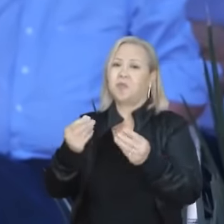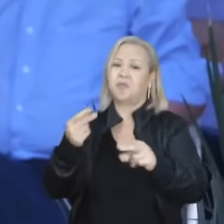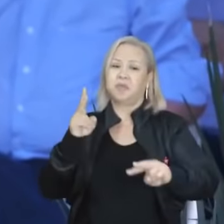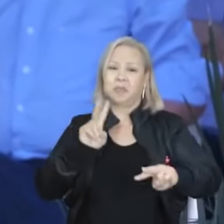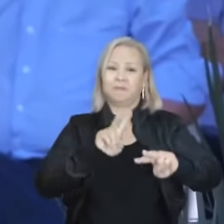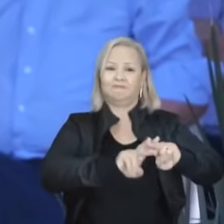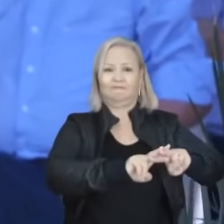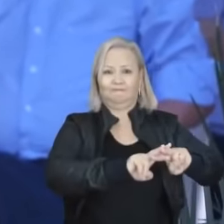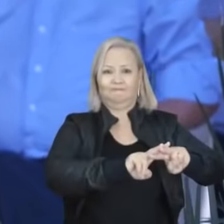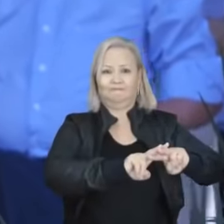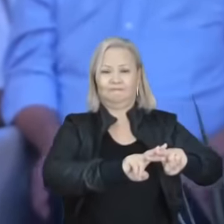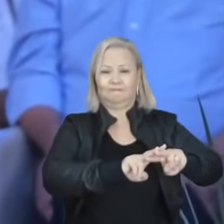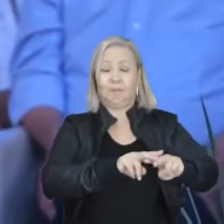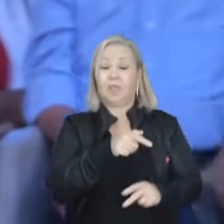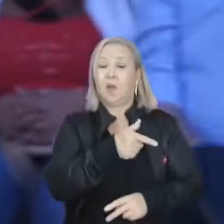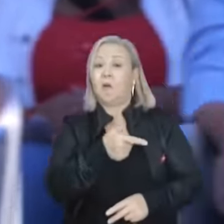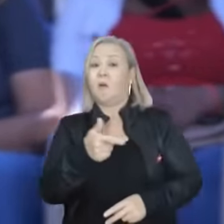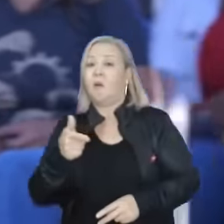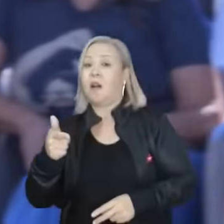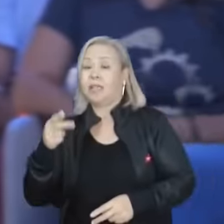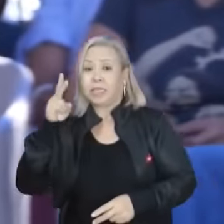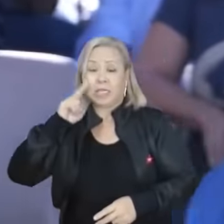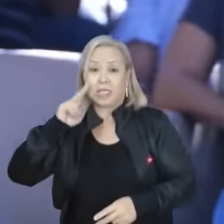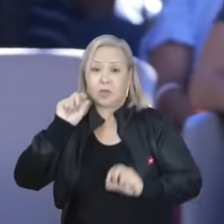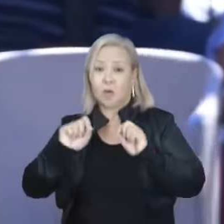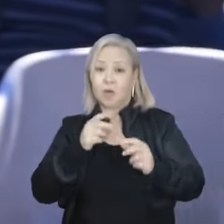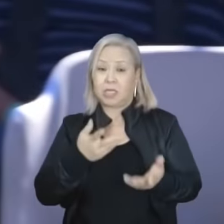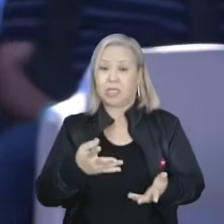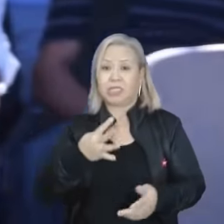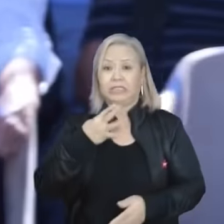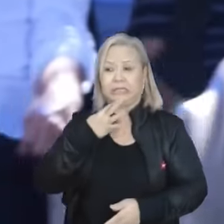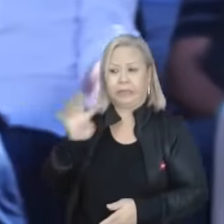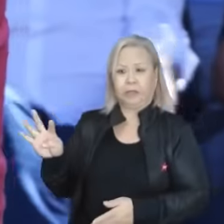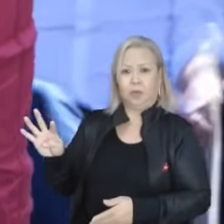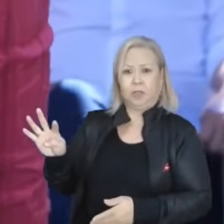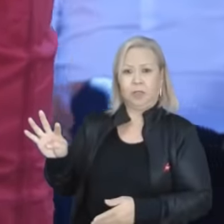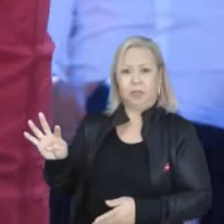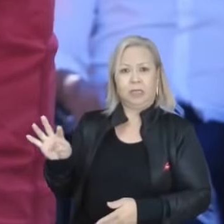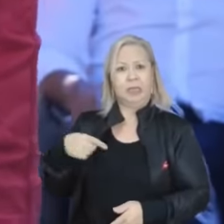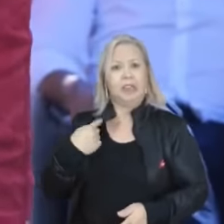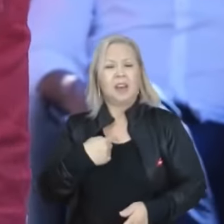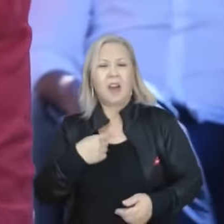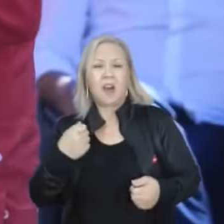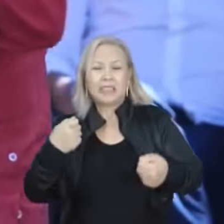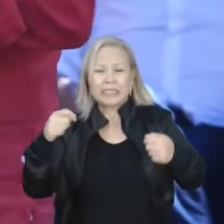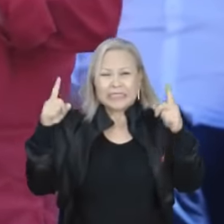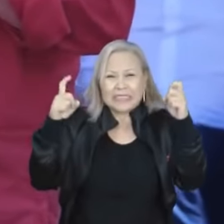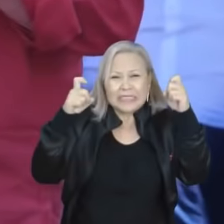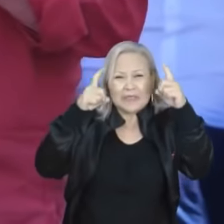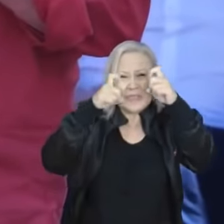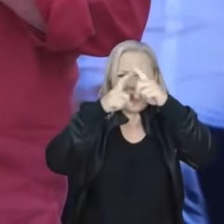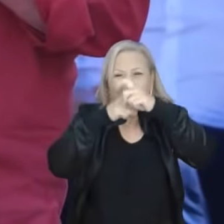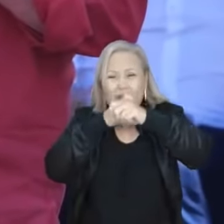Essa história, se a gente não conhecer, a gente tem dificuldade de